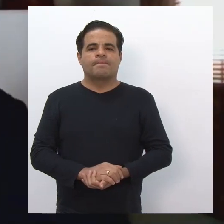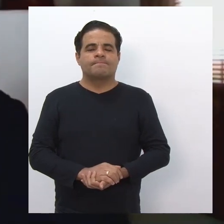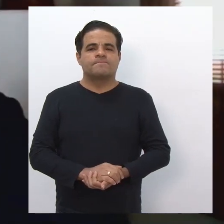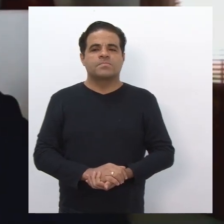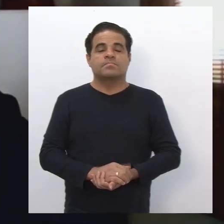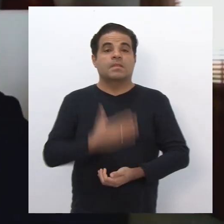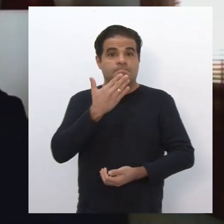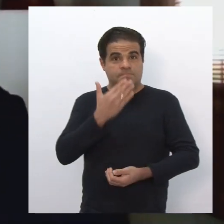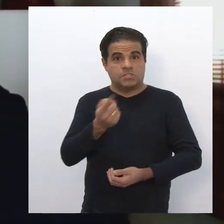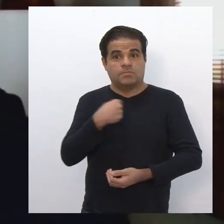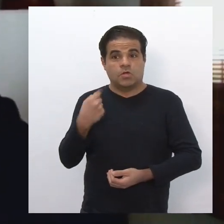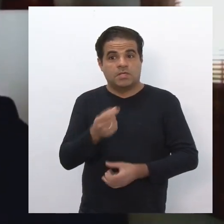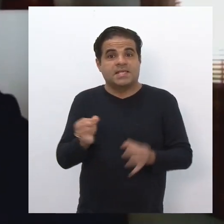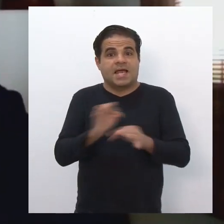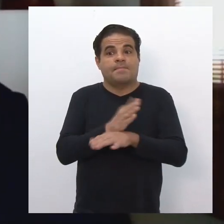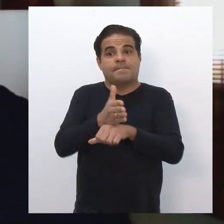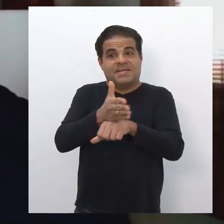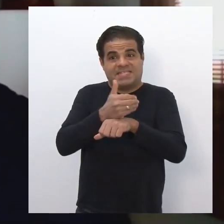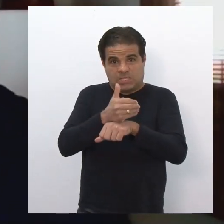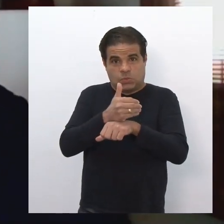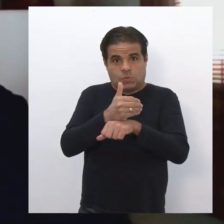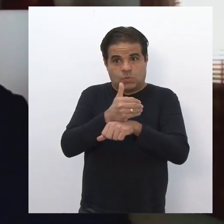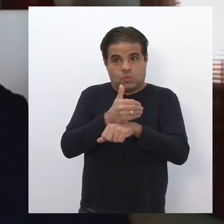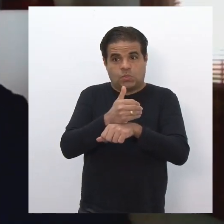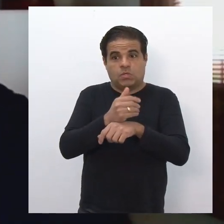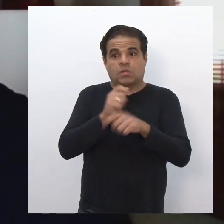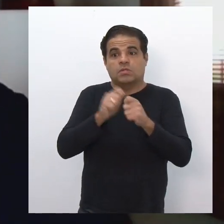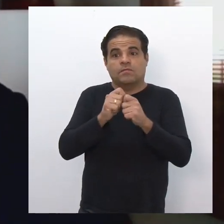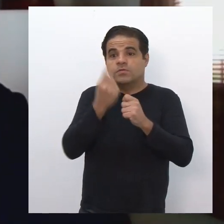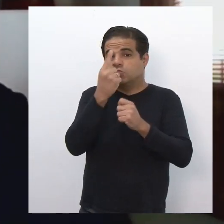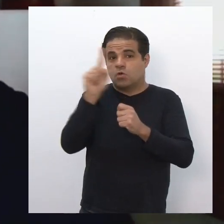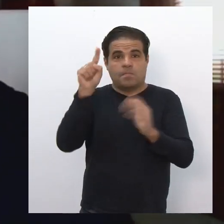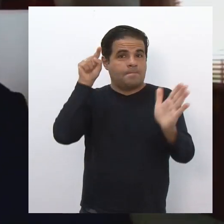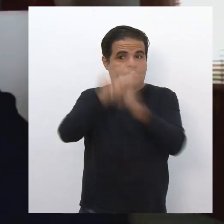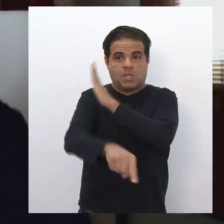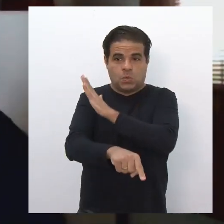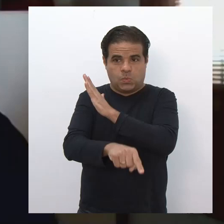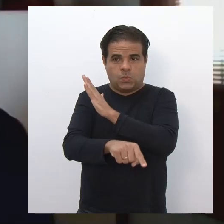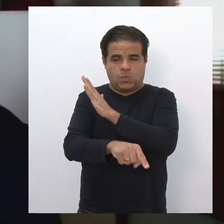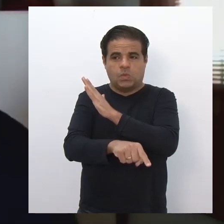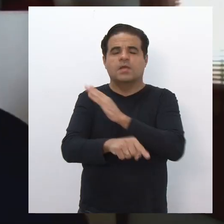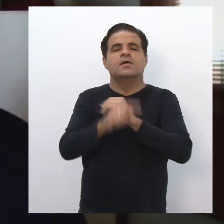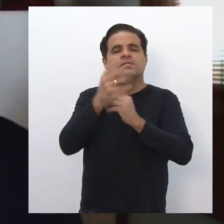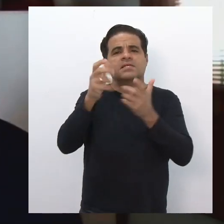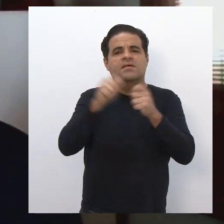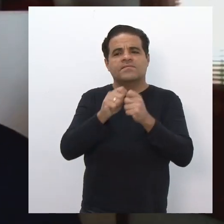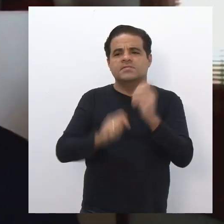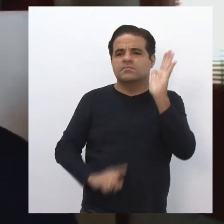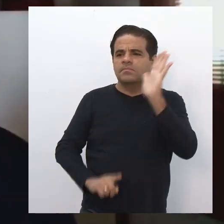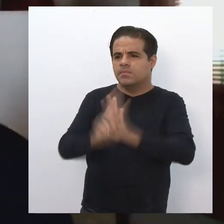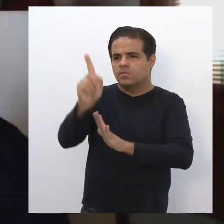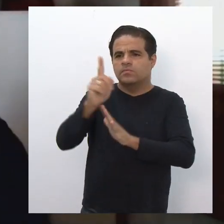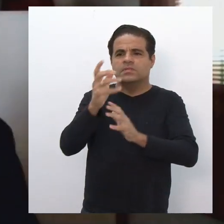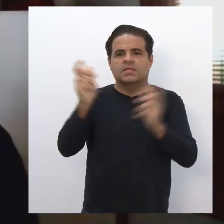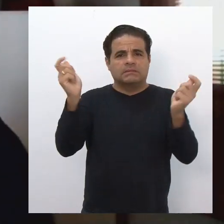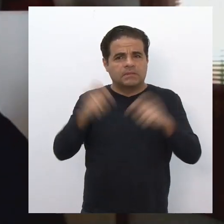um pouquinho mais cedo hoje, então eu acho que nós vamos fazer só uma pergunta. Carlos, você quer fazer uma pergunta para